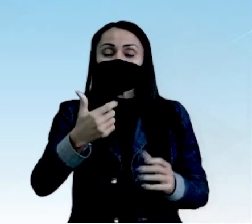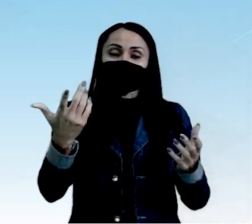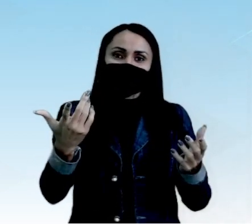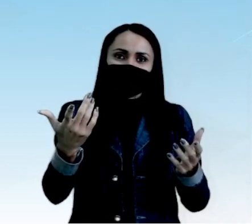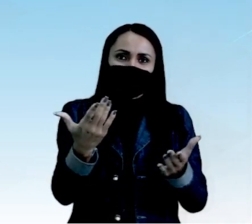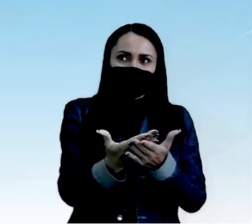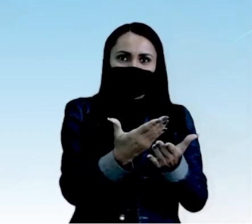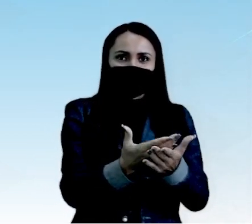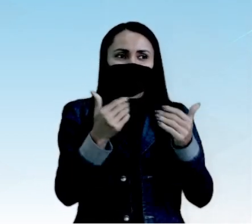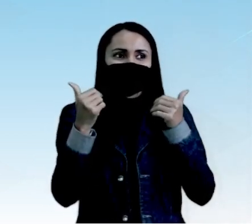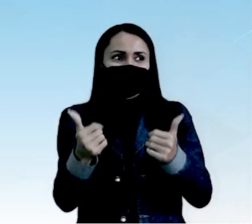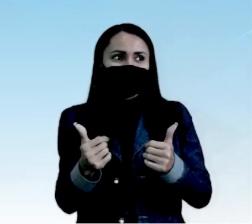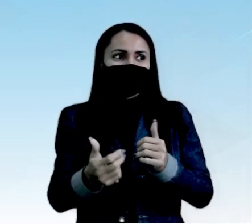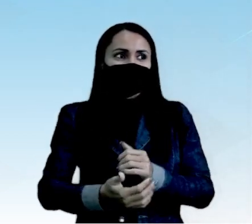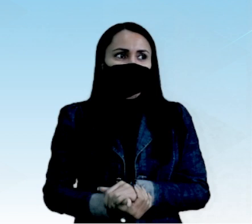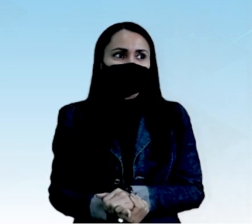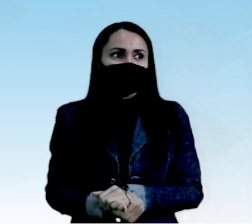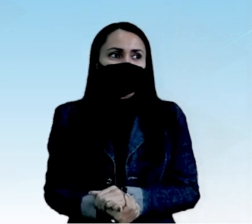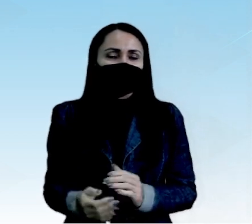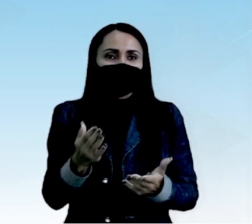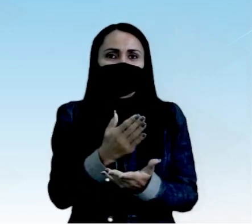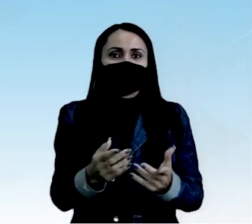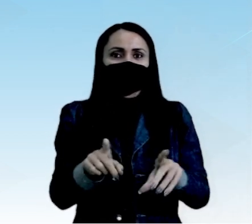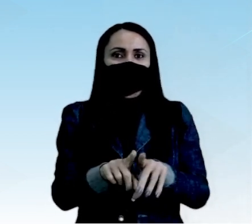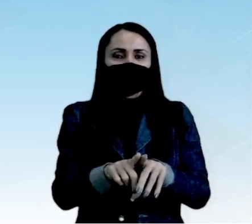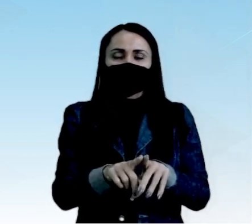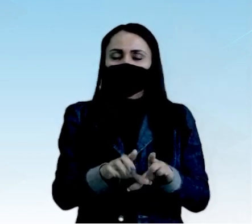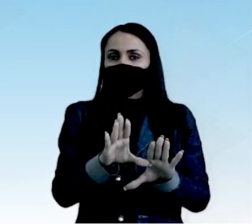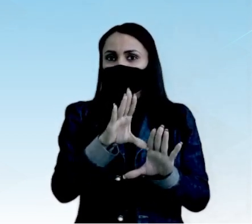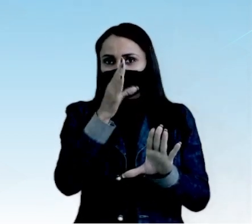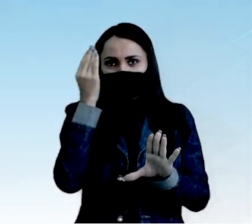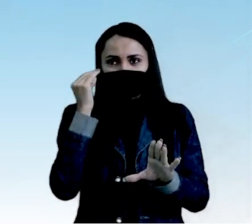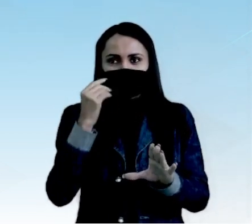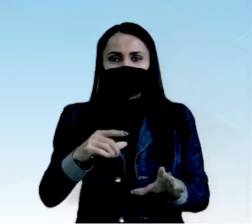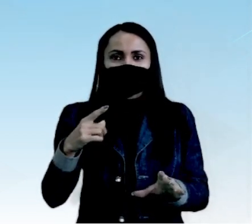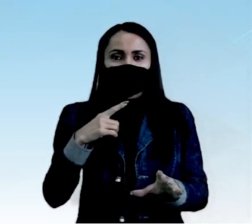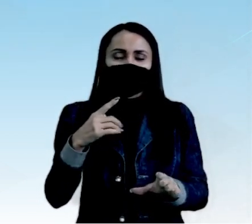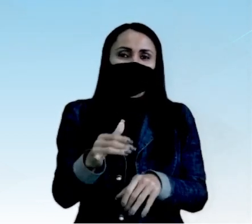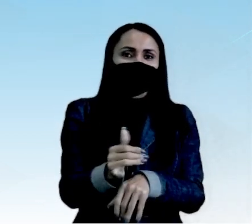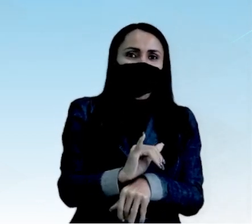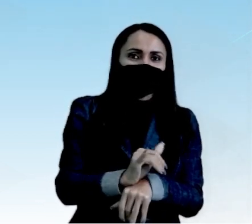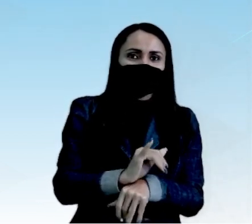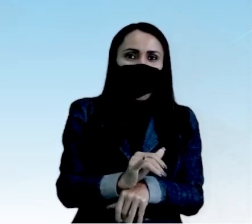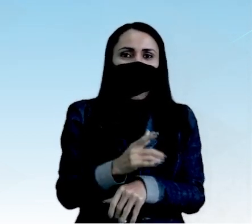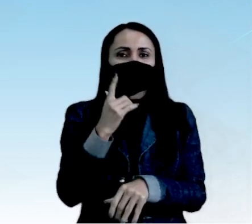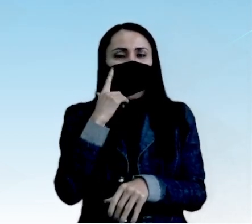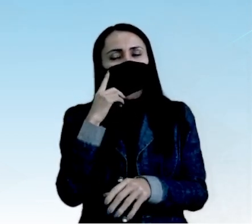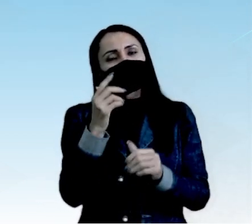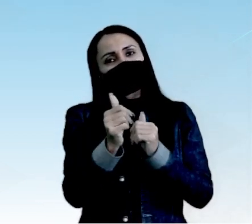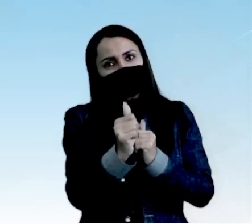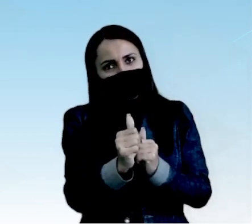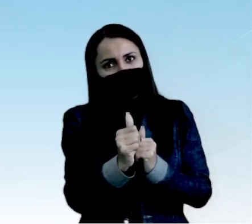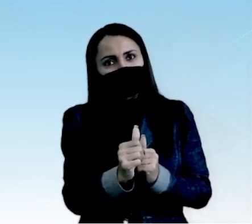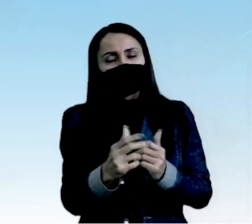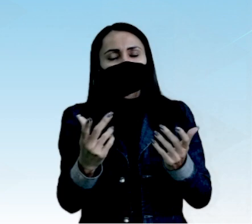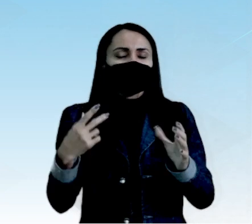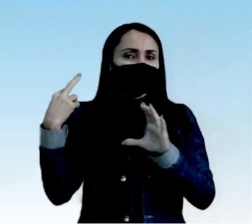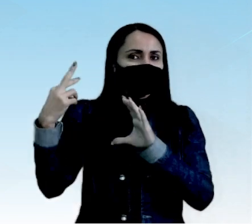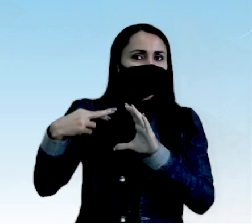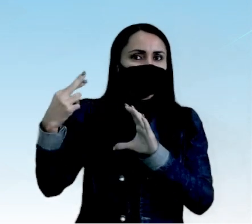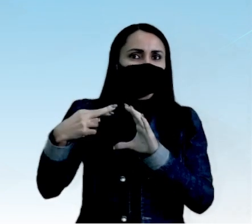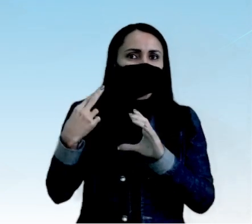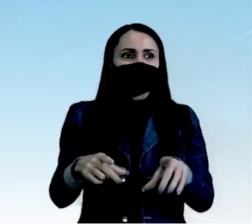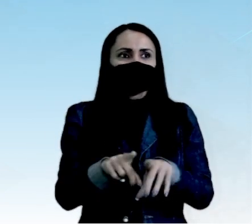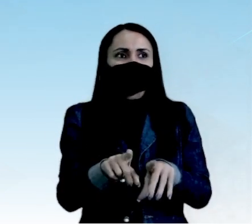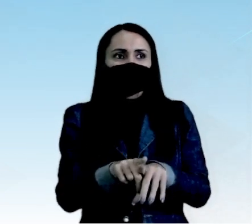e medidas, fechou? E aí também não esquece, tá bom? Tem o YouTube aí, o meu canal, Almir Serpa, e tem o Instagram, Almir Serpa, se